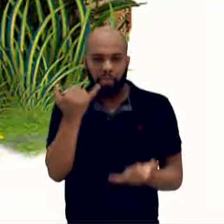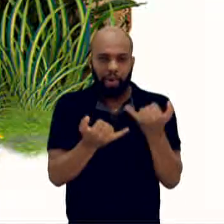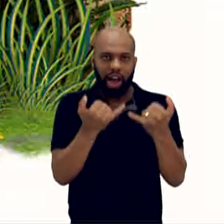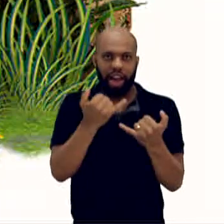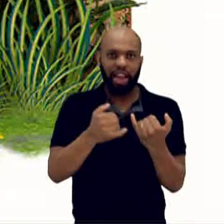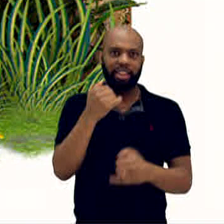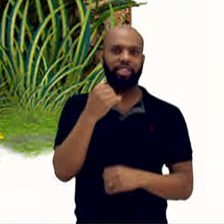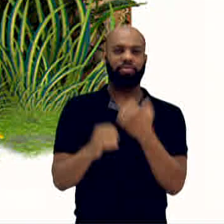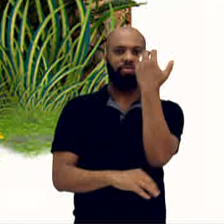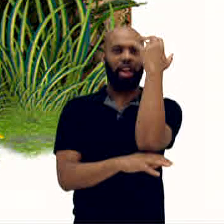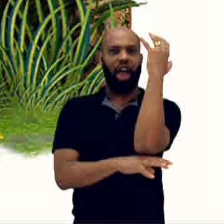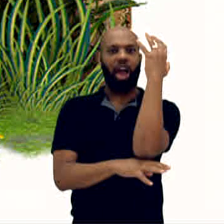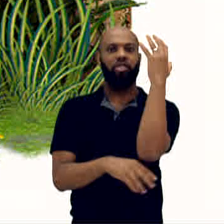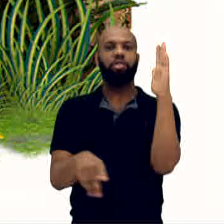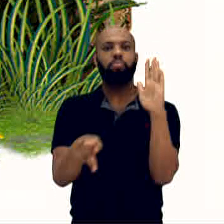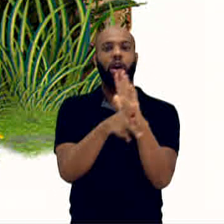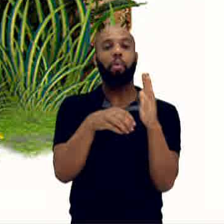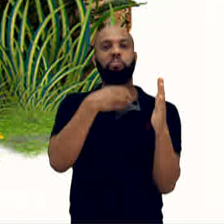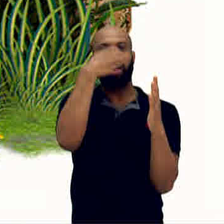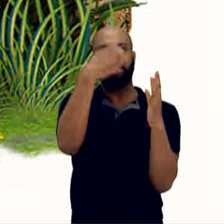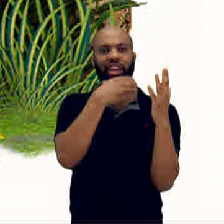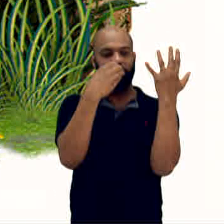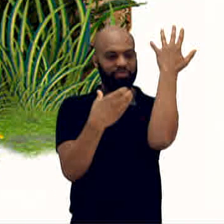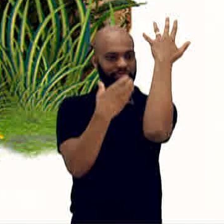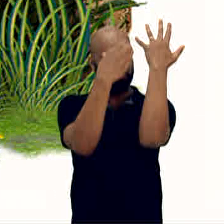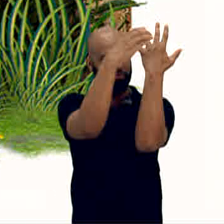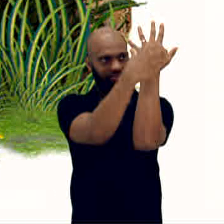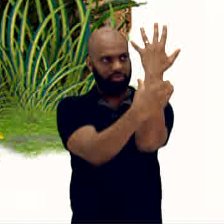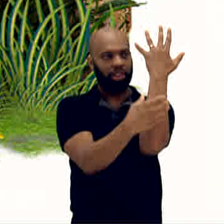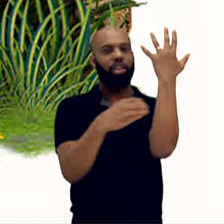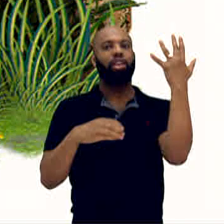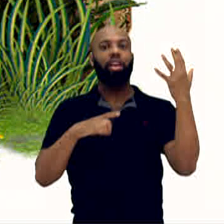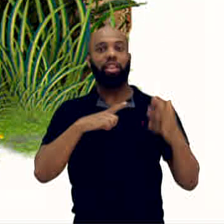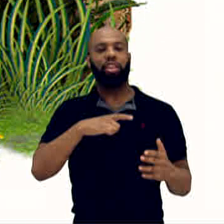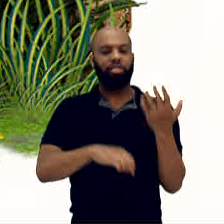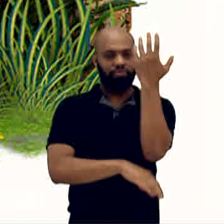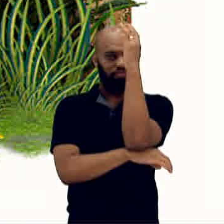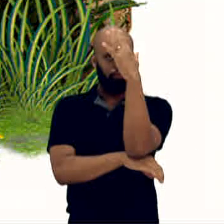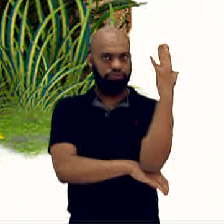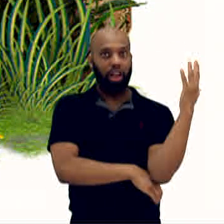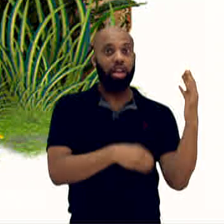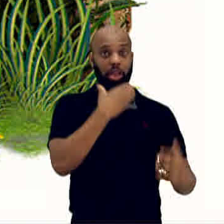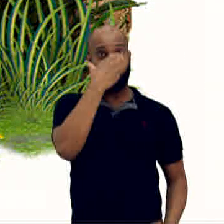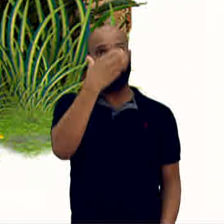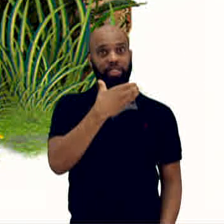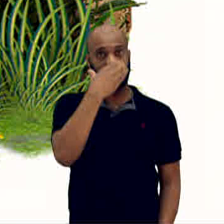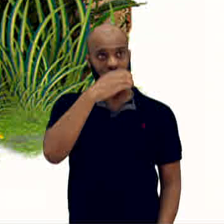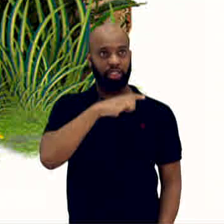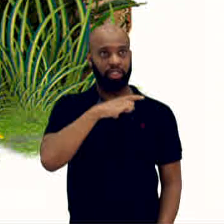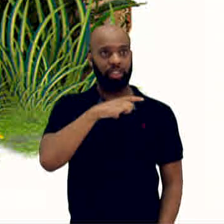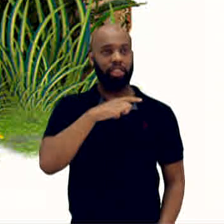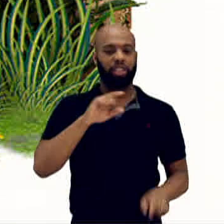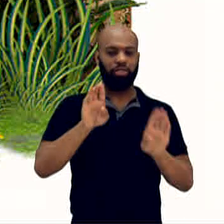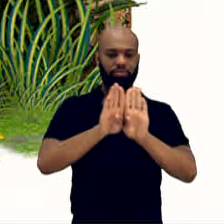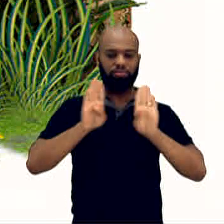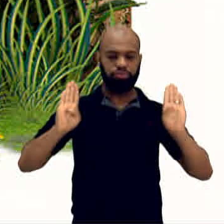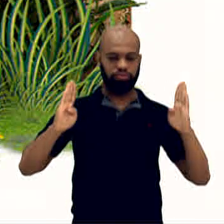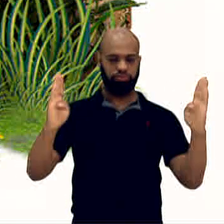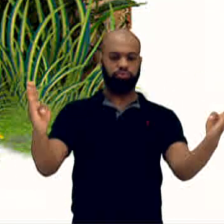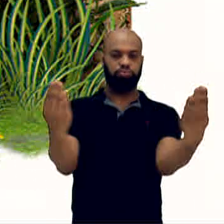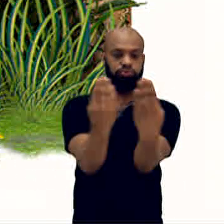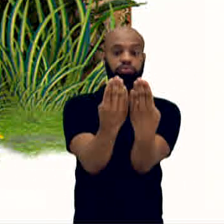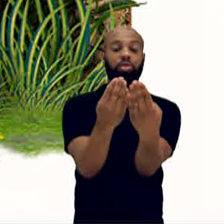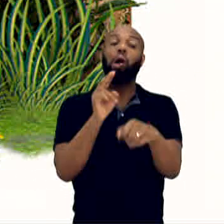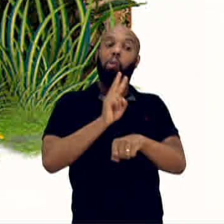pomar, tá? Como um pomar. Então, você teria ali, né, árvores frutíferas, né, em um terreno cercado por um muro